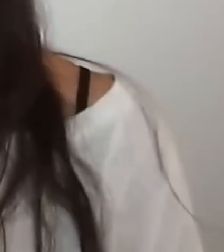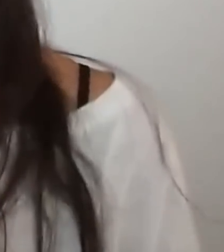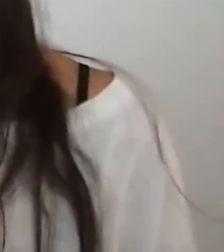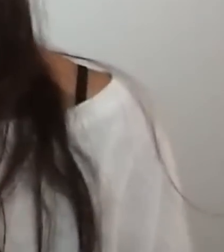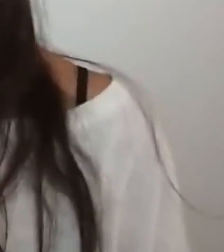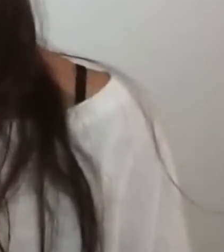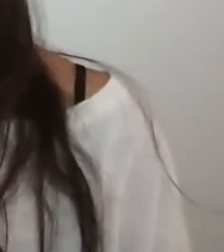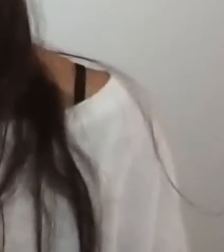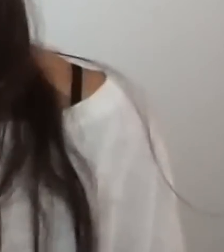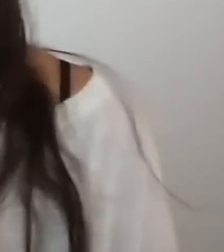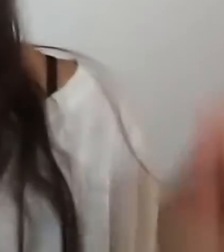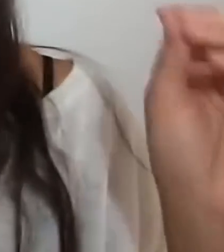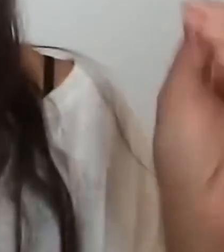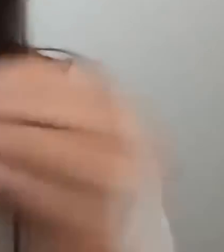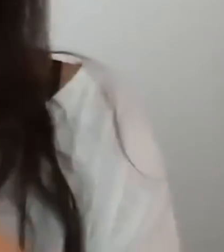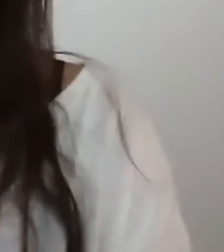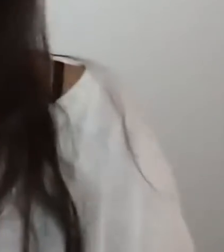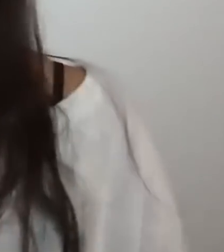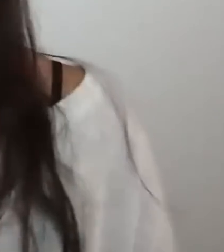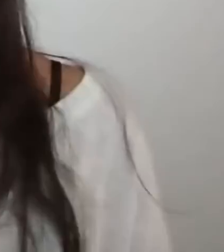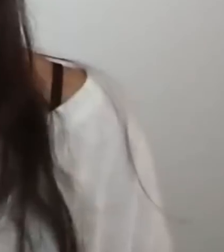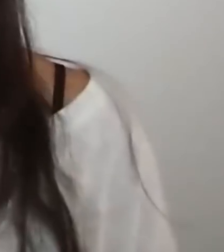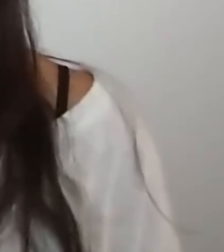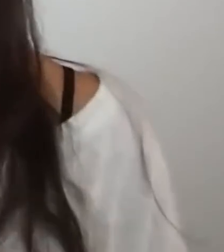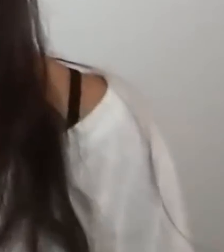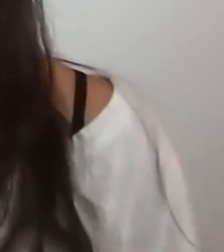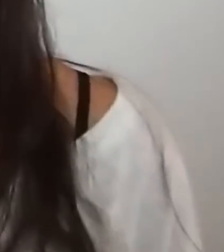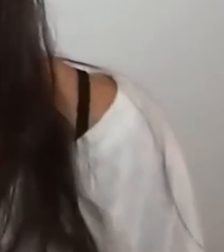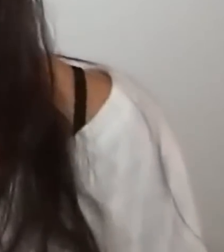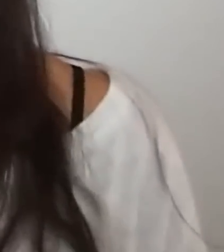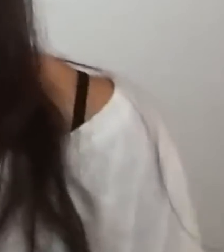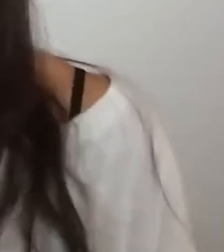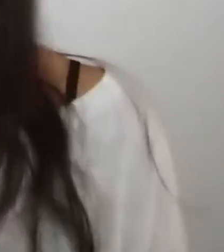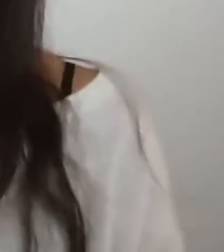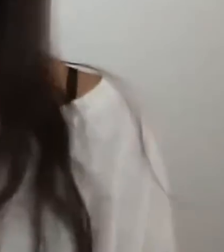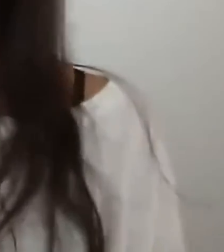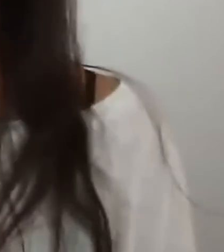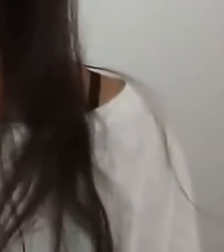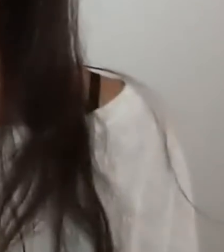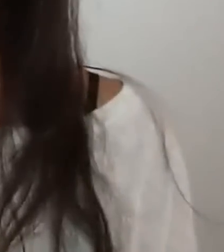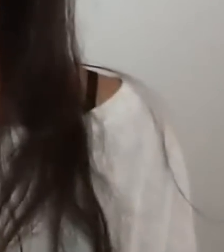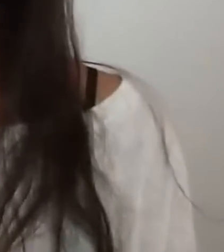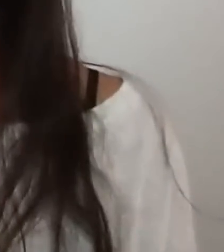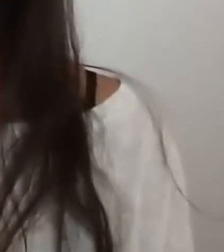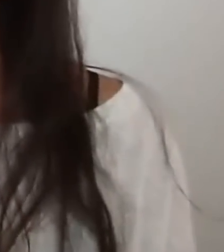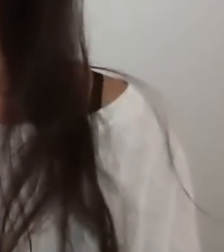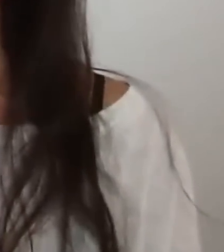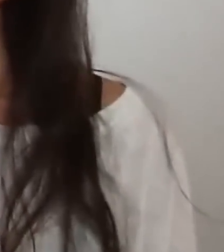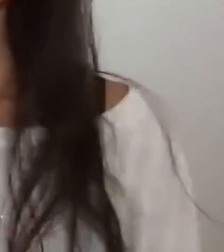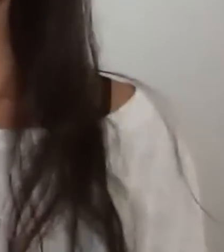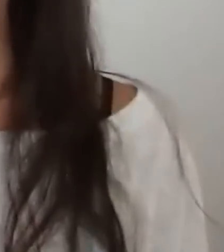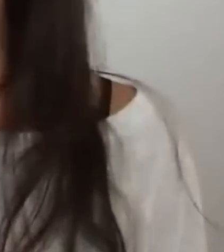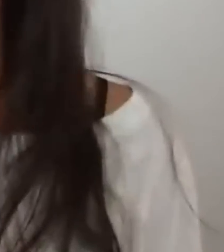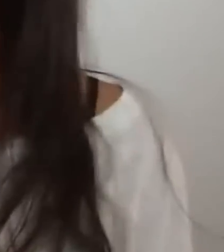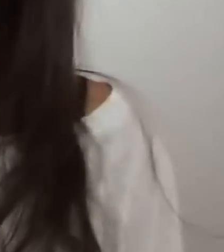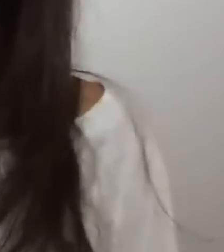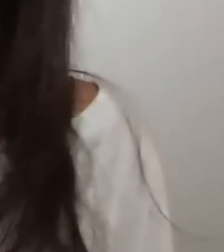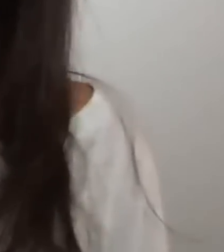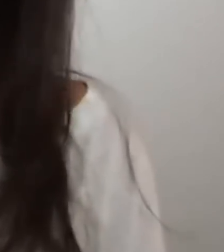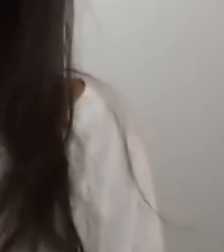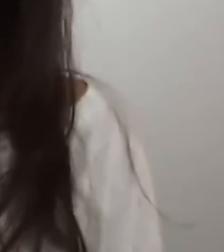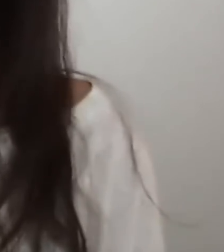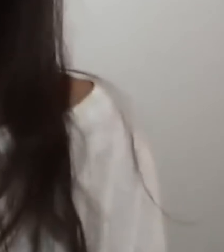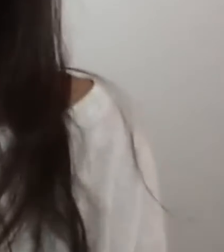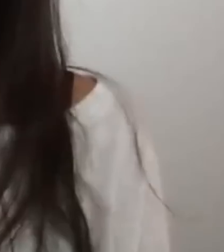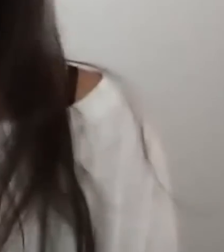muito bem a higienização e o armazenamento dos alimentos. Eu vou dar para você 5 dicas importantes